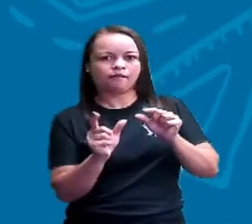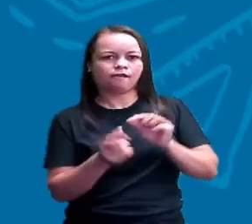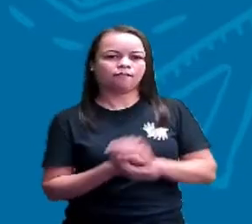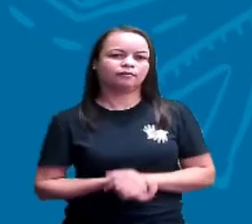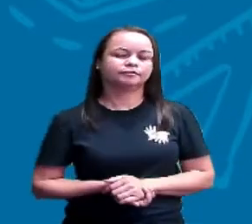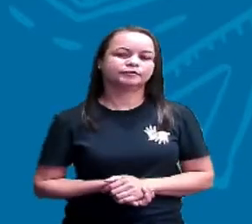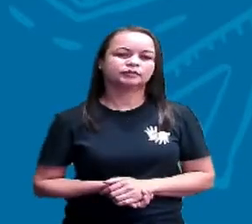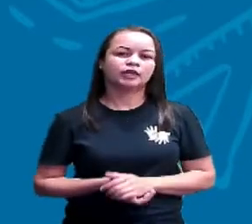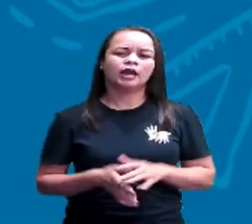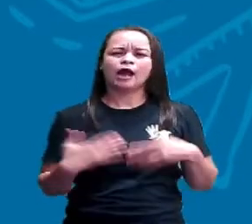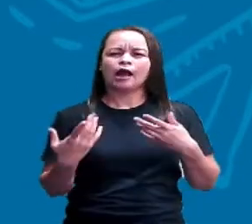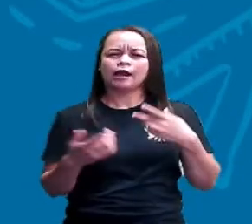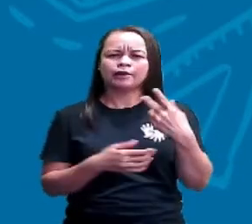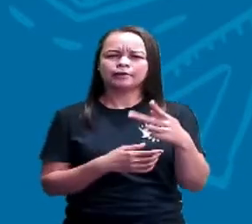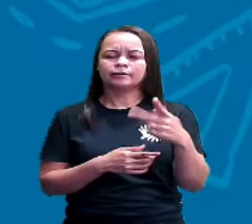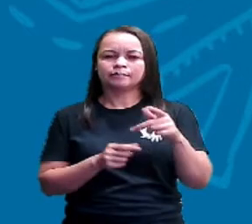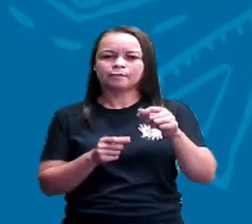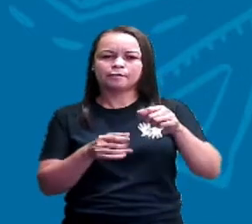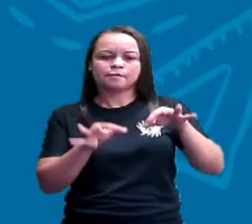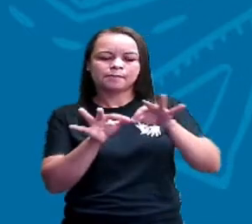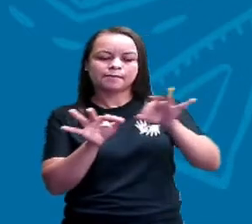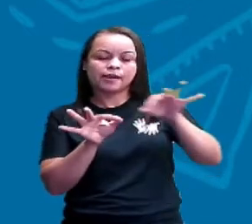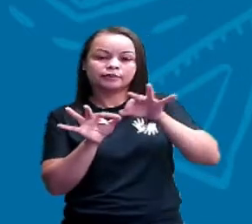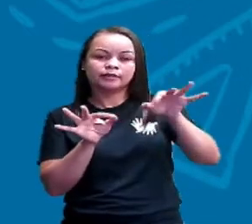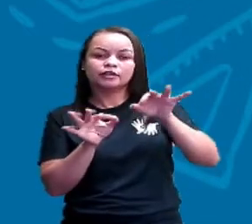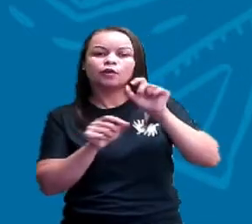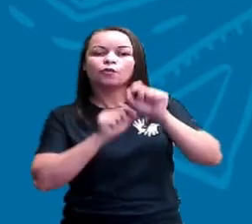A gente mediria com o